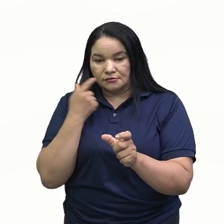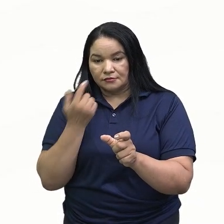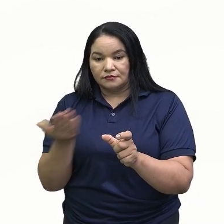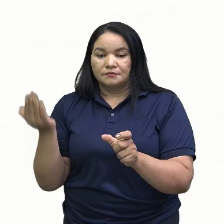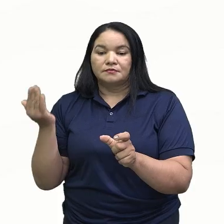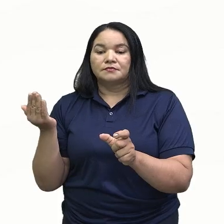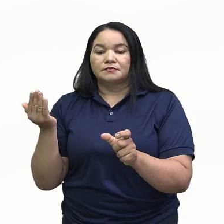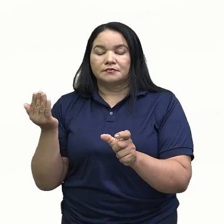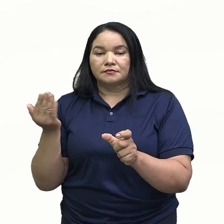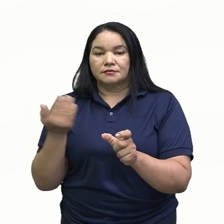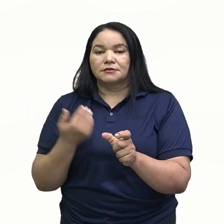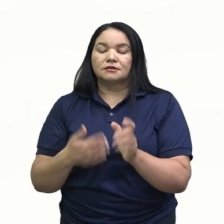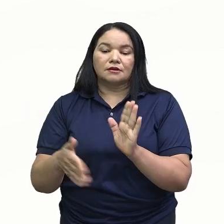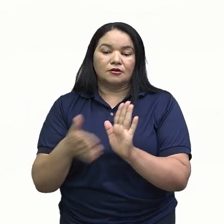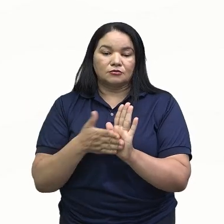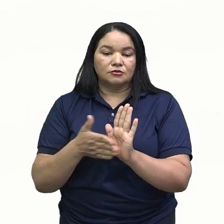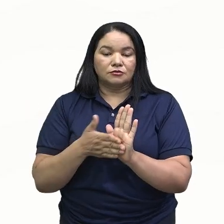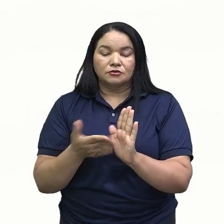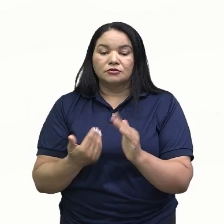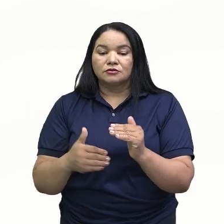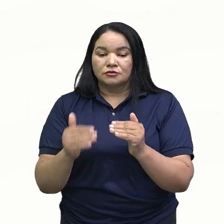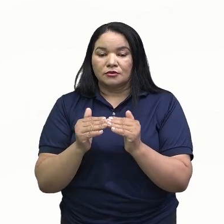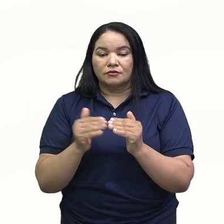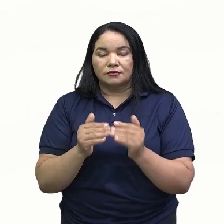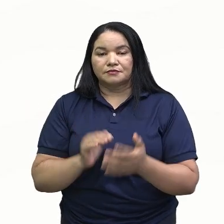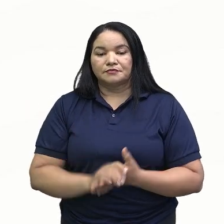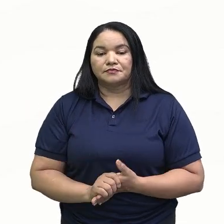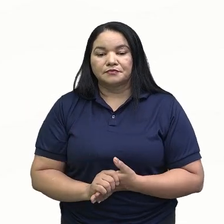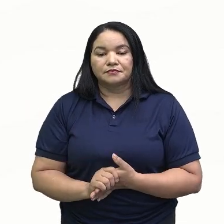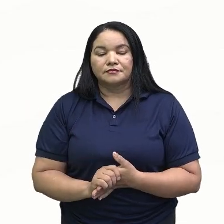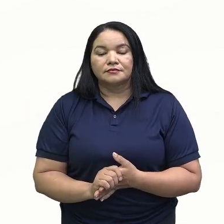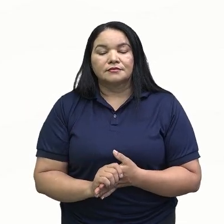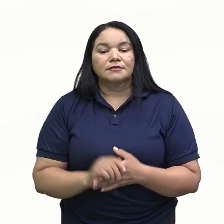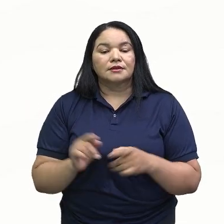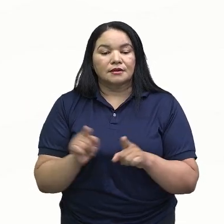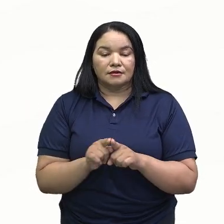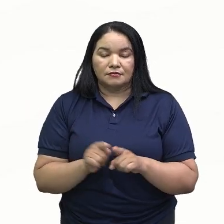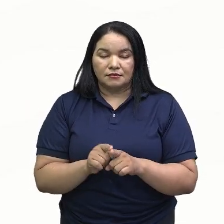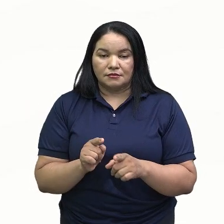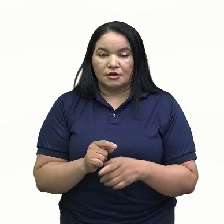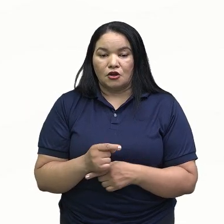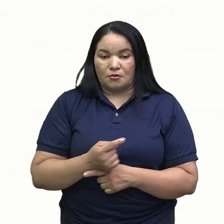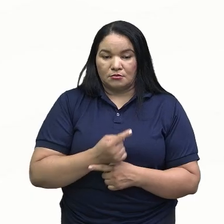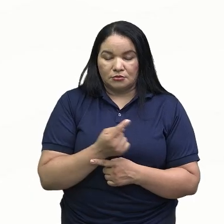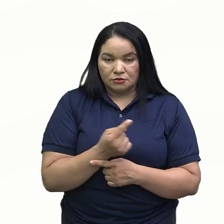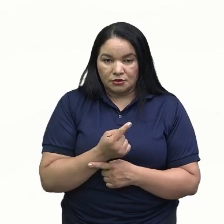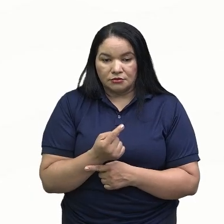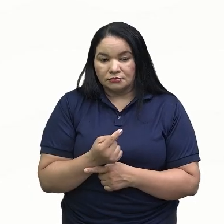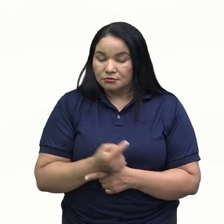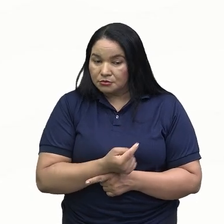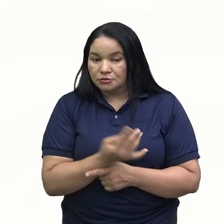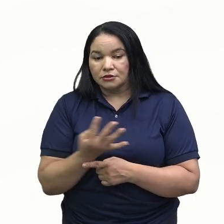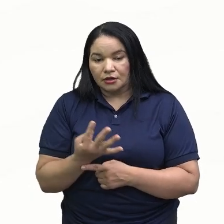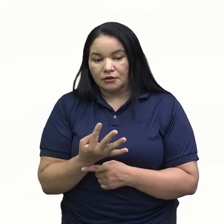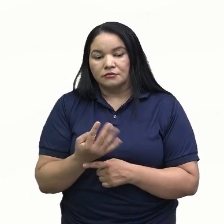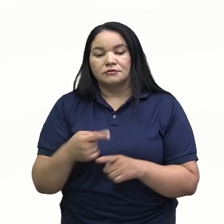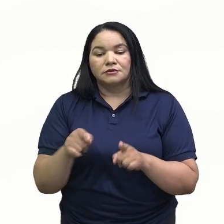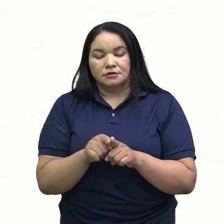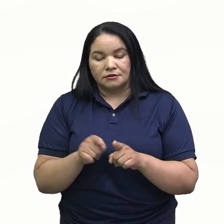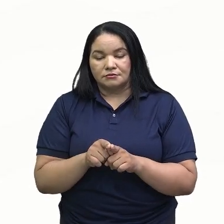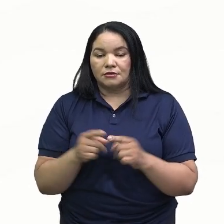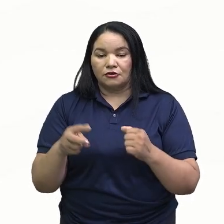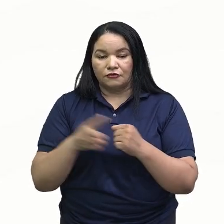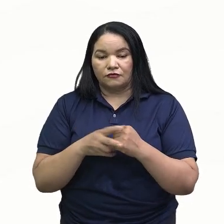nós temos aqui os 3%, está no plural, vai para o plural também o verbo, tá bom? Os 3% concordaram com as